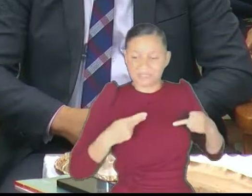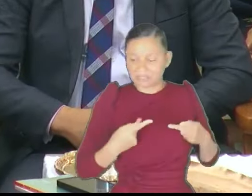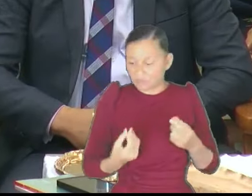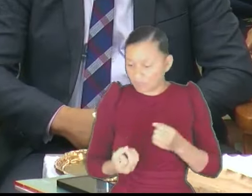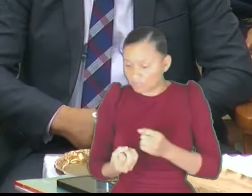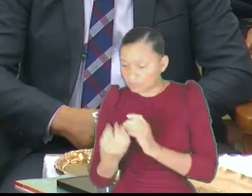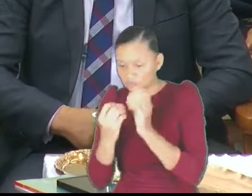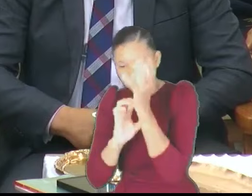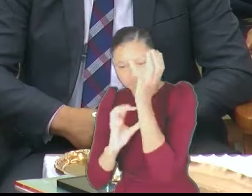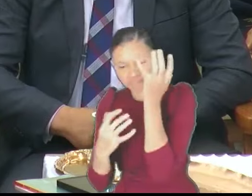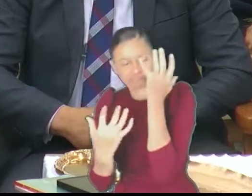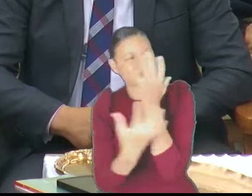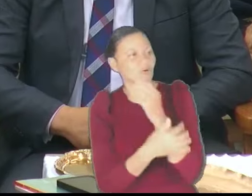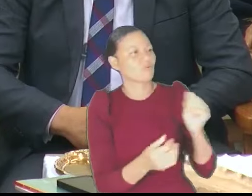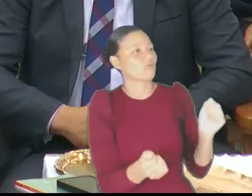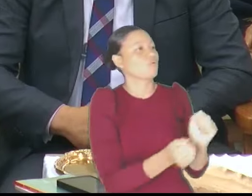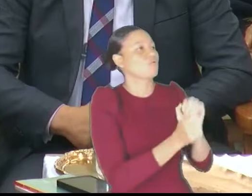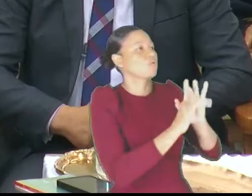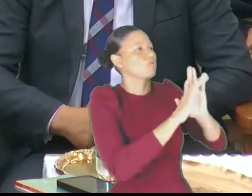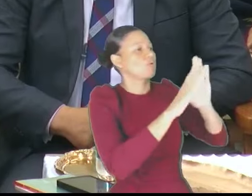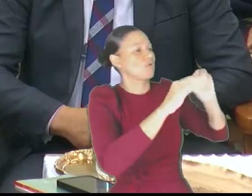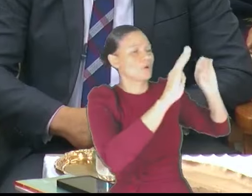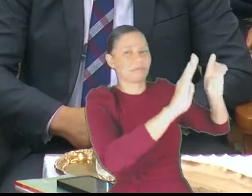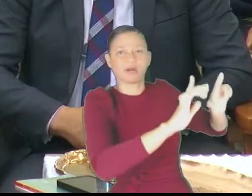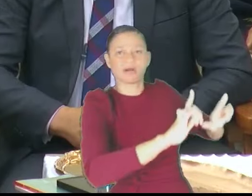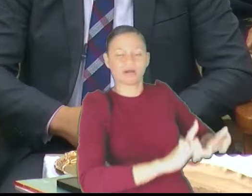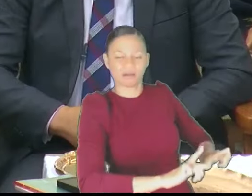Se o gado gerava, glória a Baal.